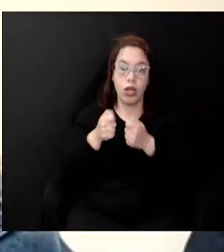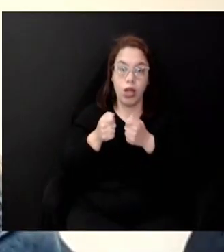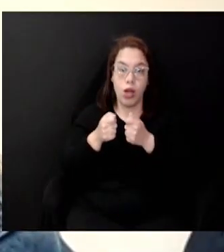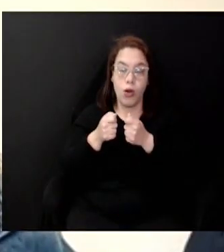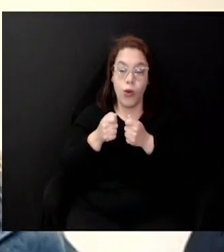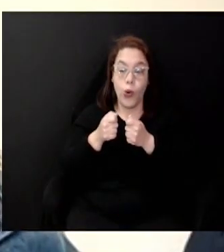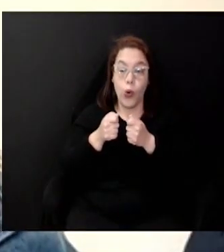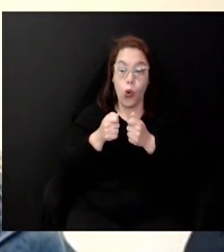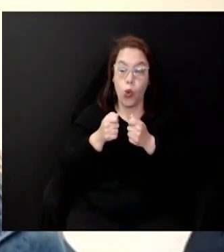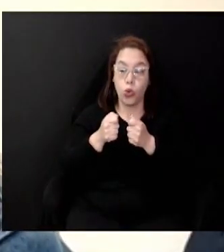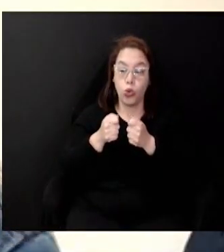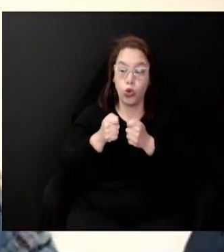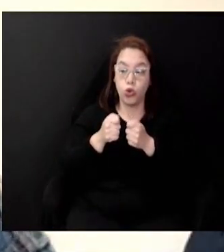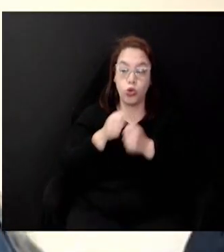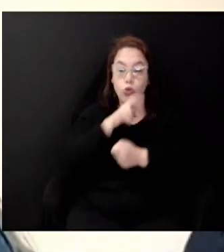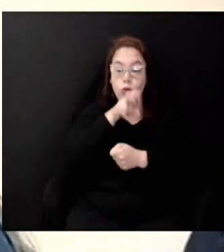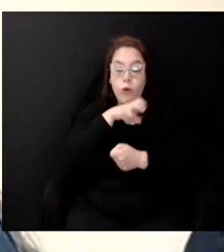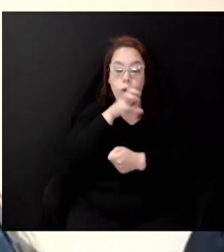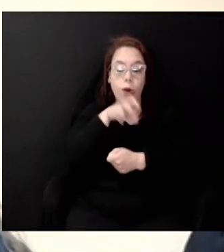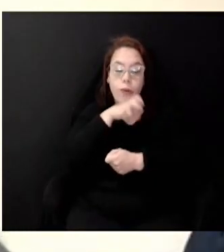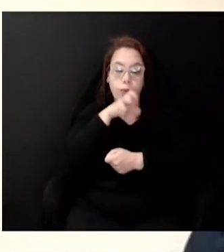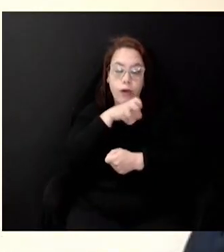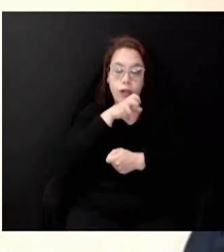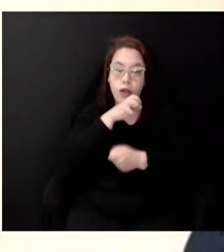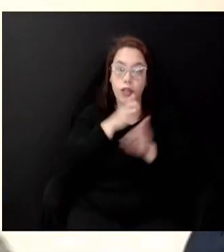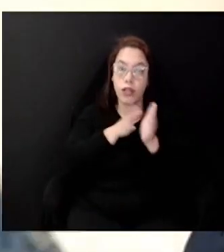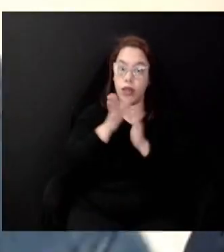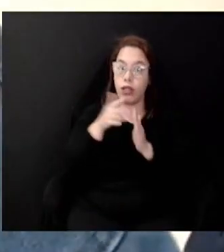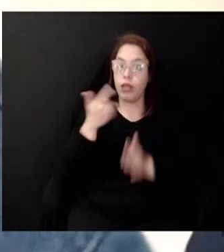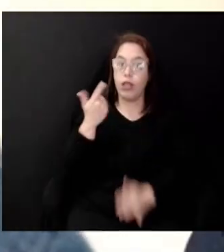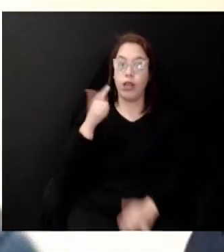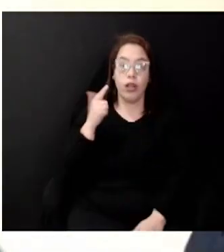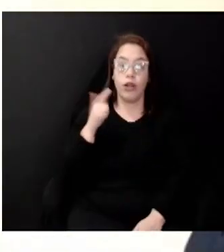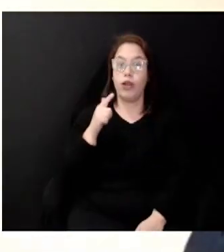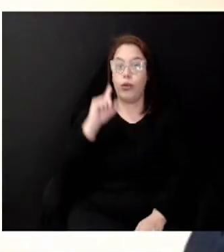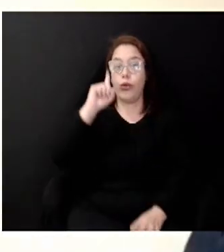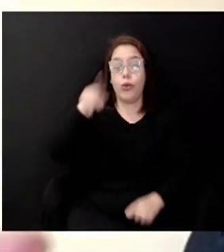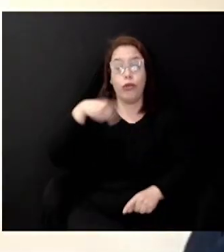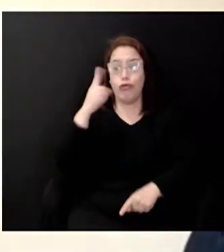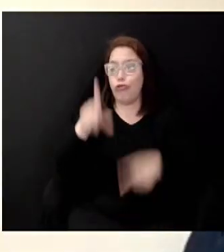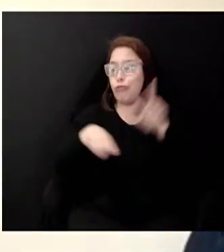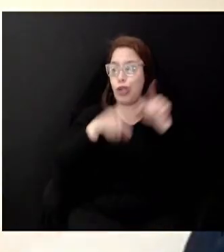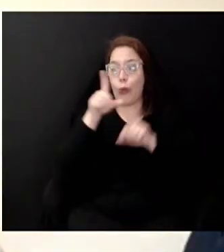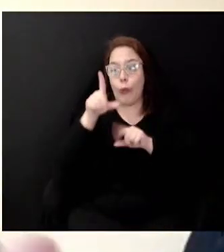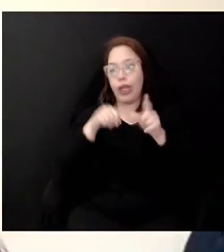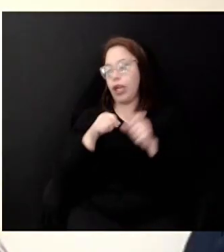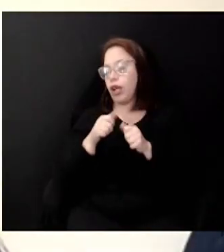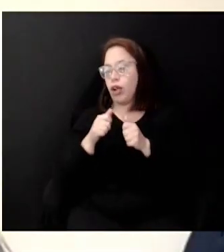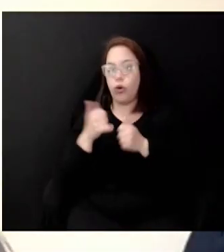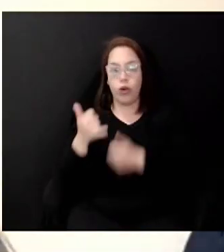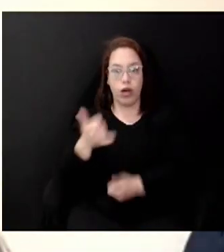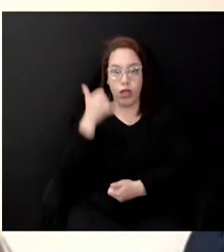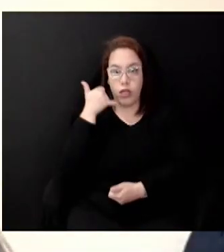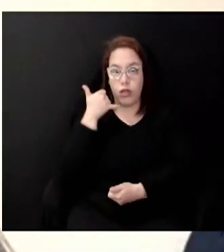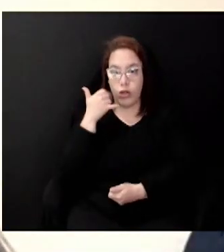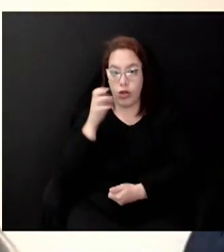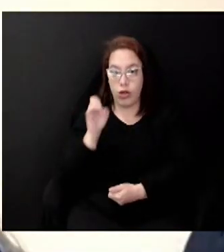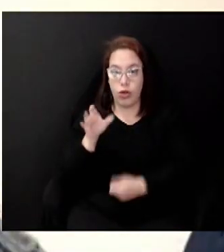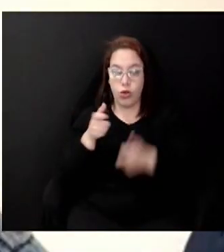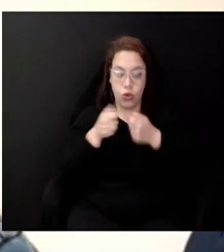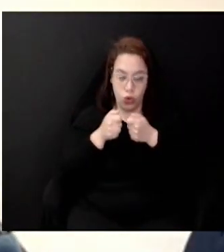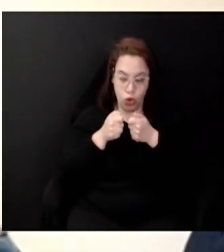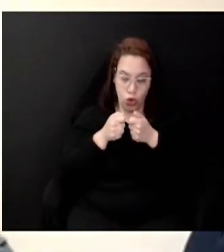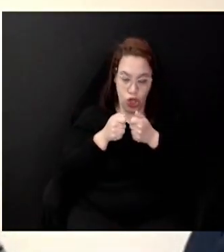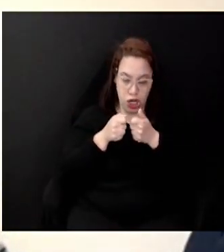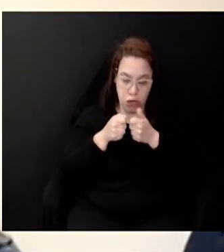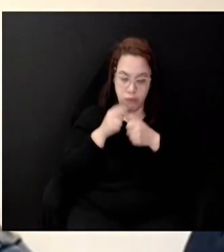Que a gente acessava. Não tinha muito outros recursos, assim, ligação, né? E o joguinho da cobrinha, era só